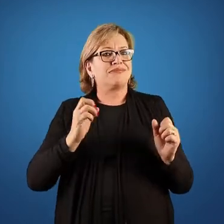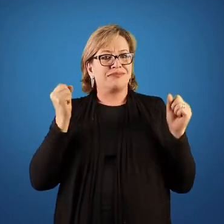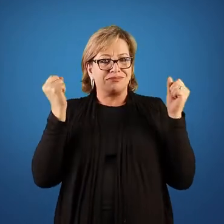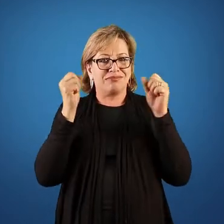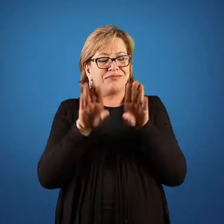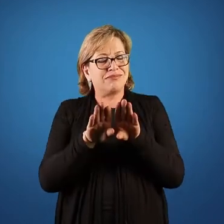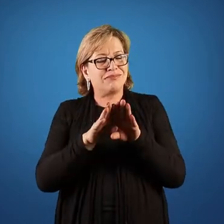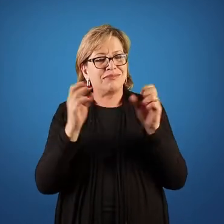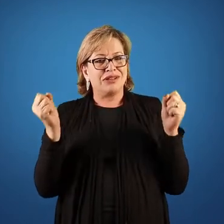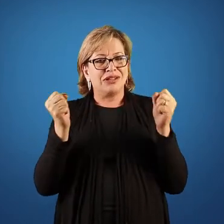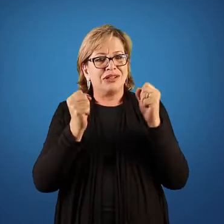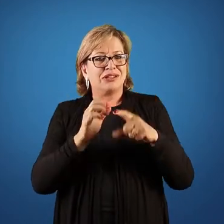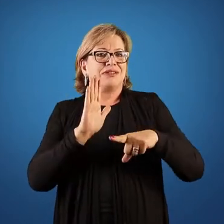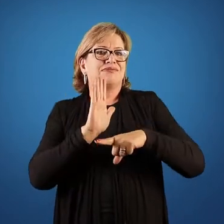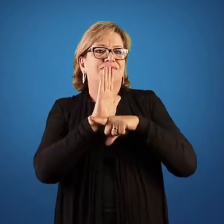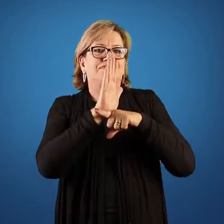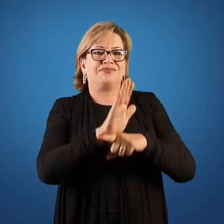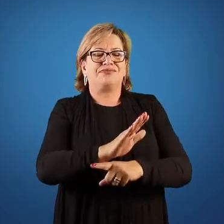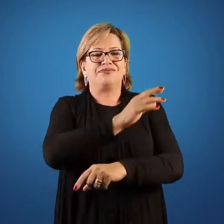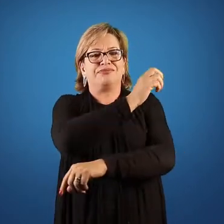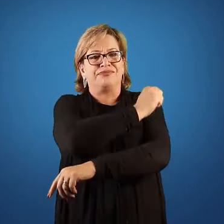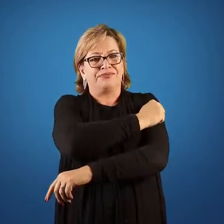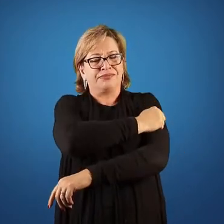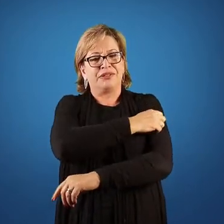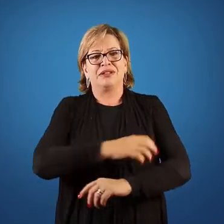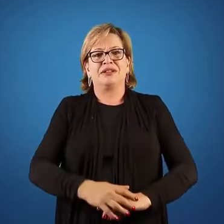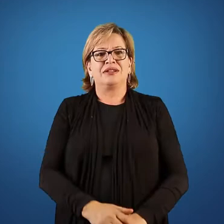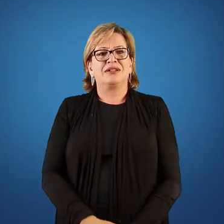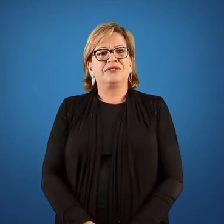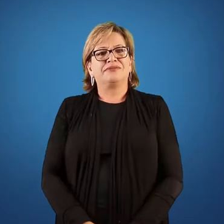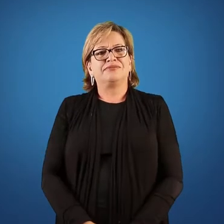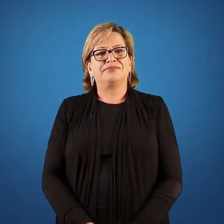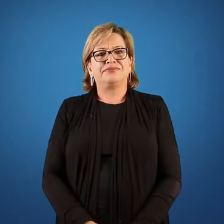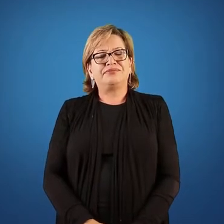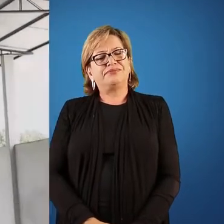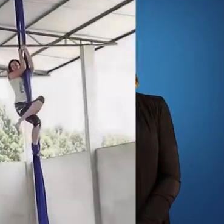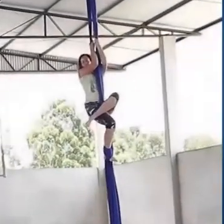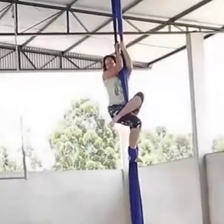ajudar o aluno em qualquer situação de risco.